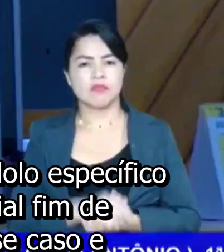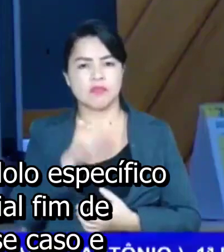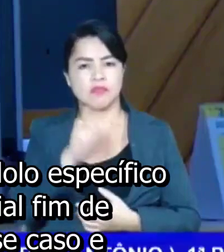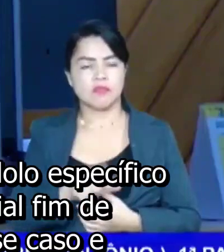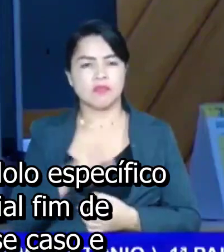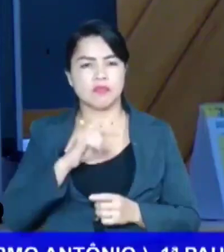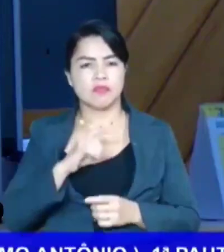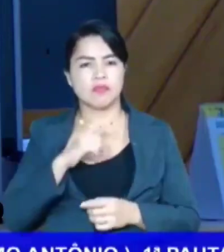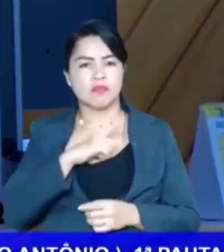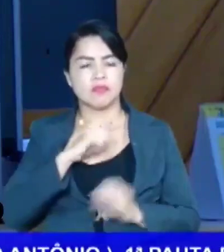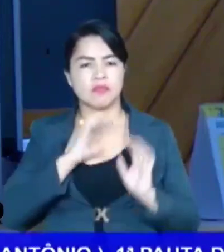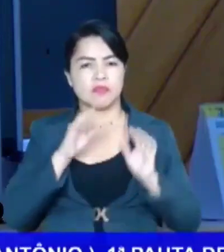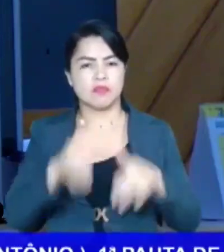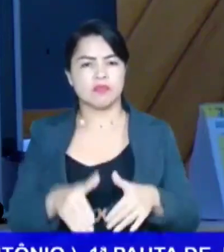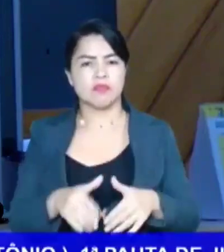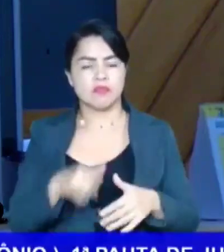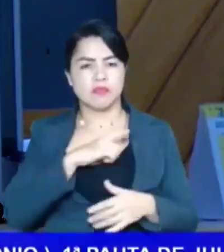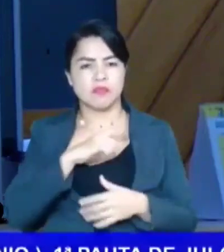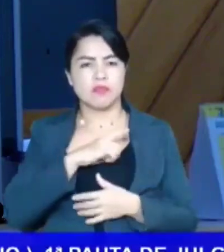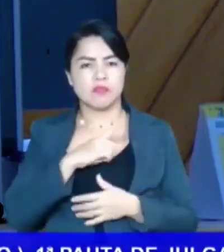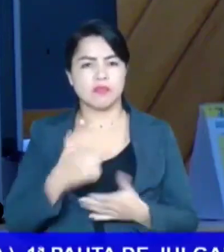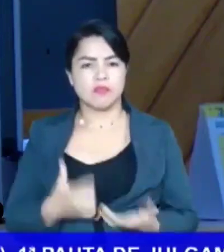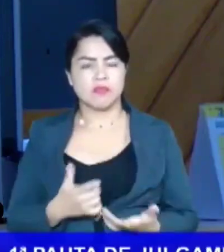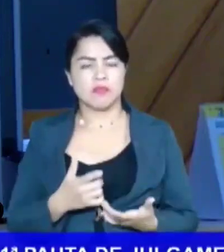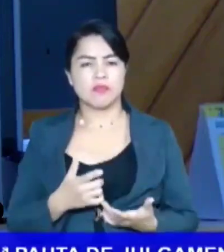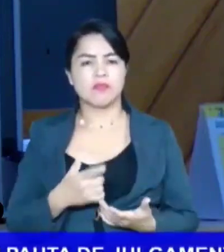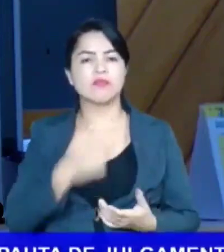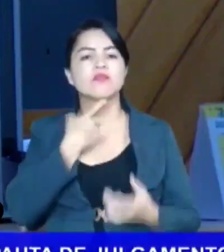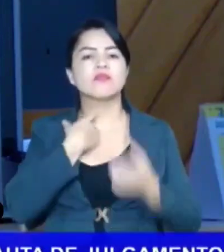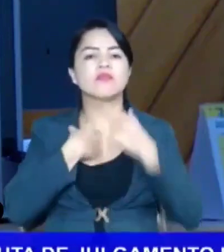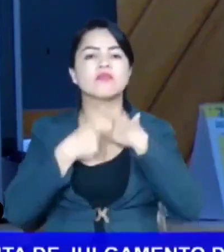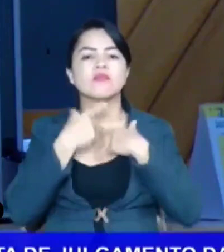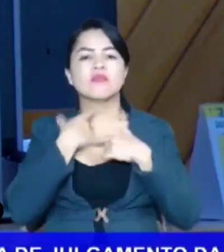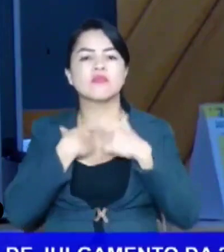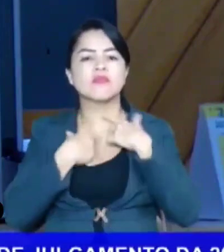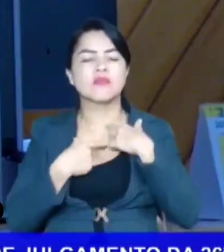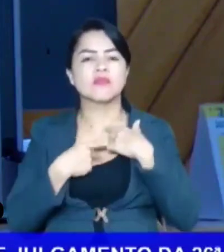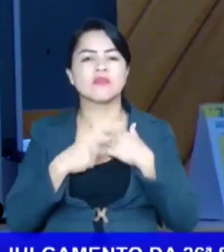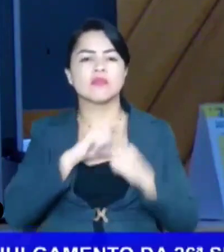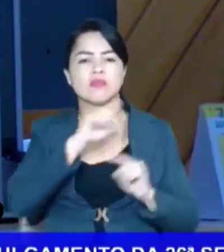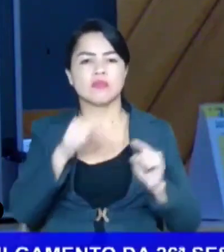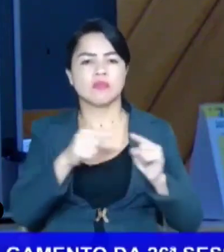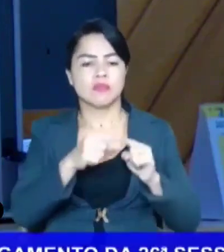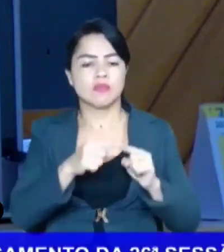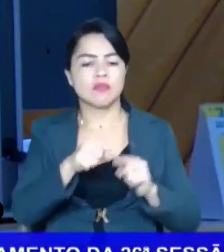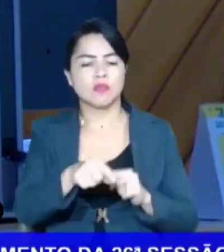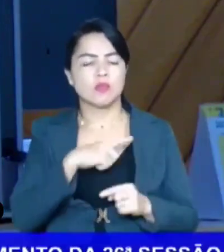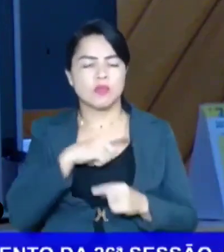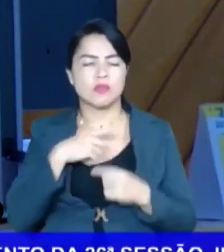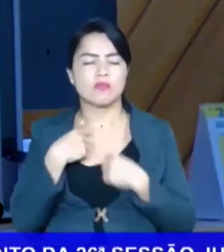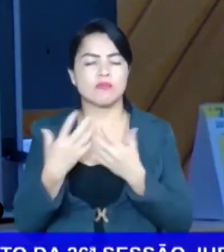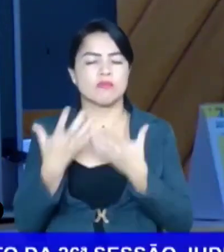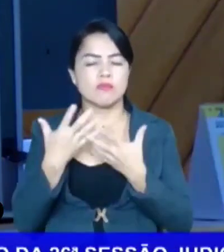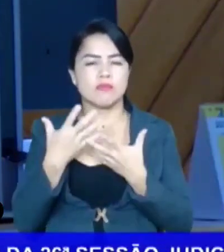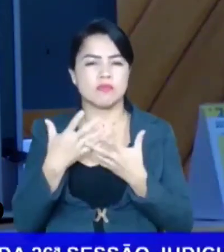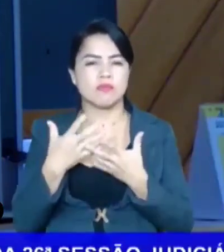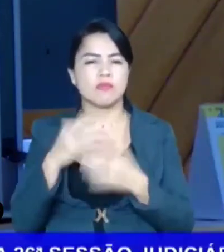em específico é o desejo de cooptar o voto do